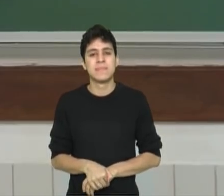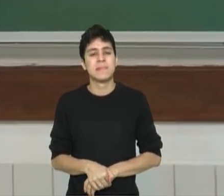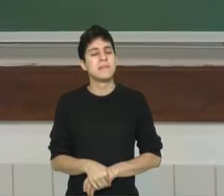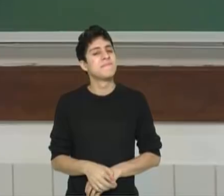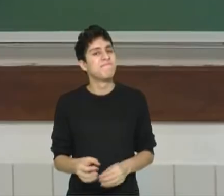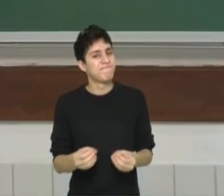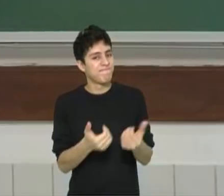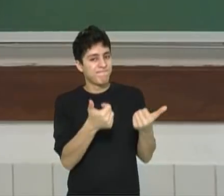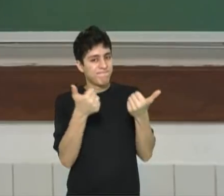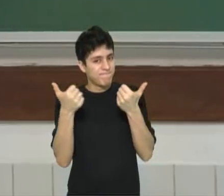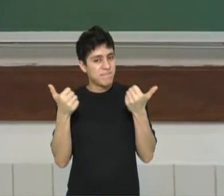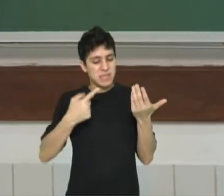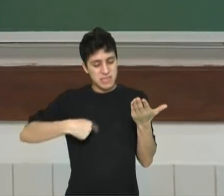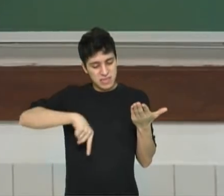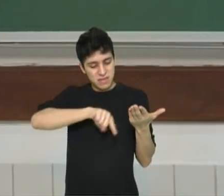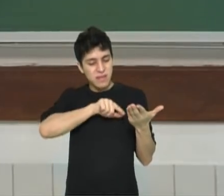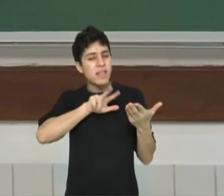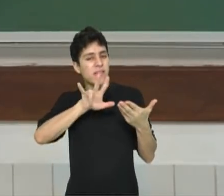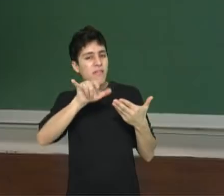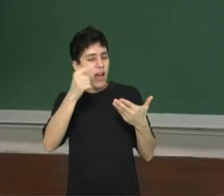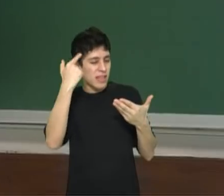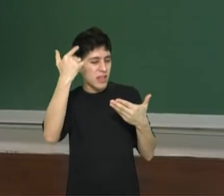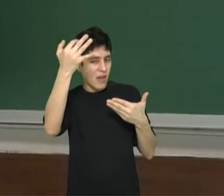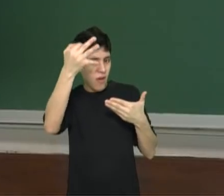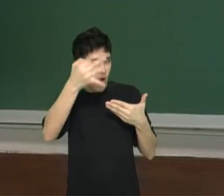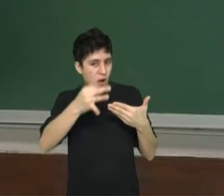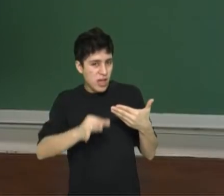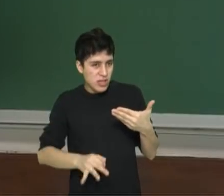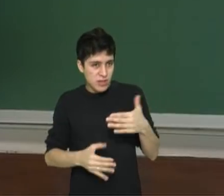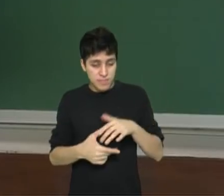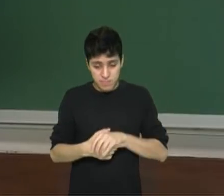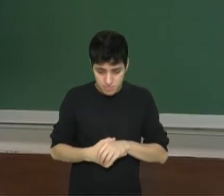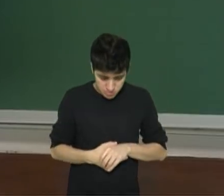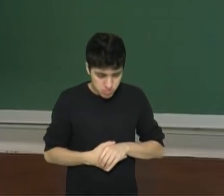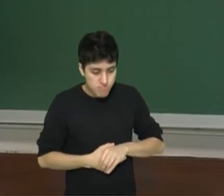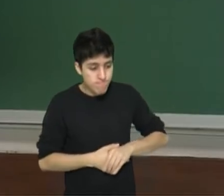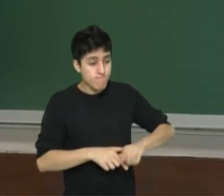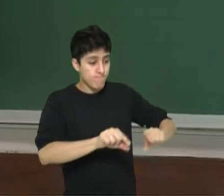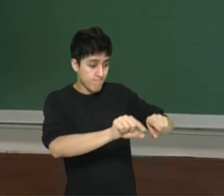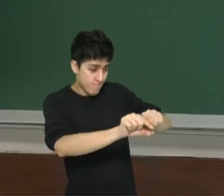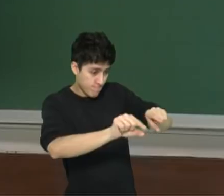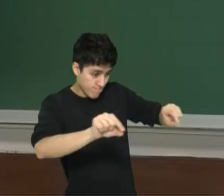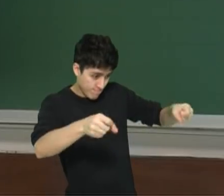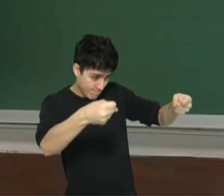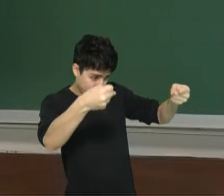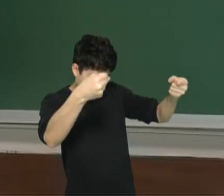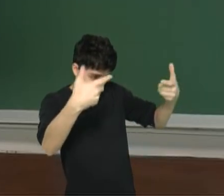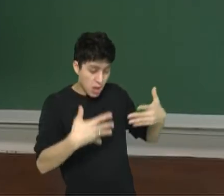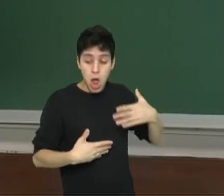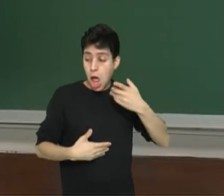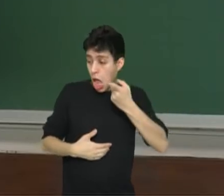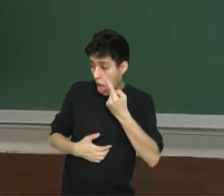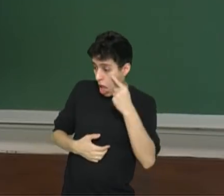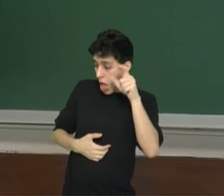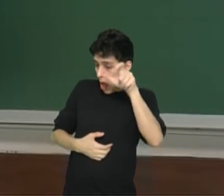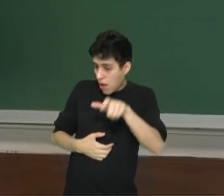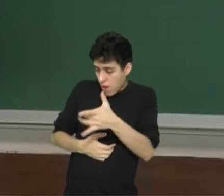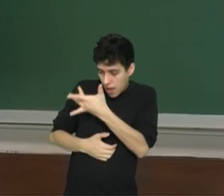Muito bem, então vamos fazer a correção. Então, ele dizia, né, que o atleta correu 100